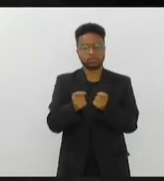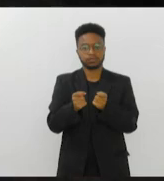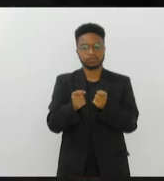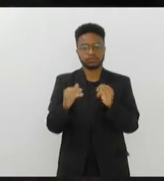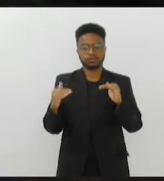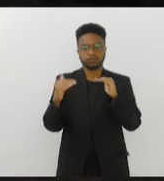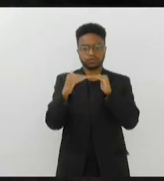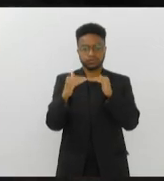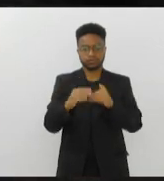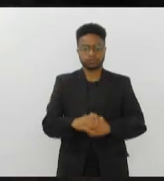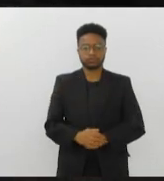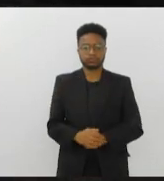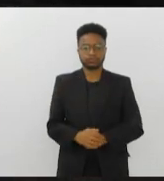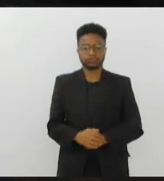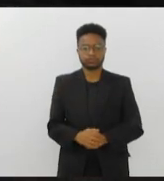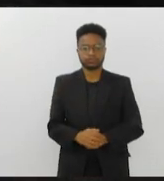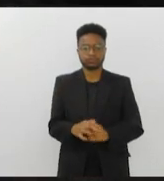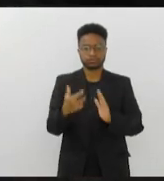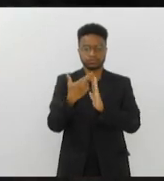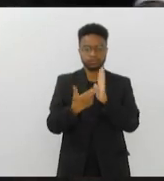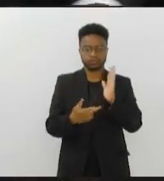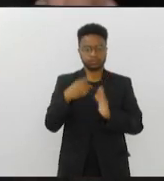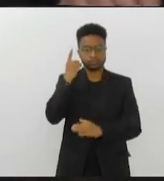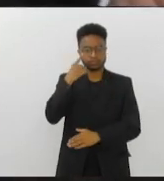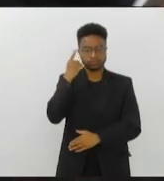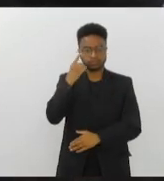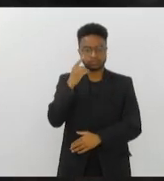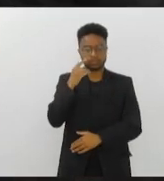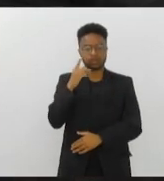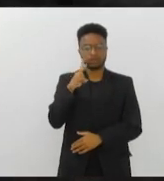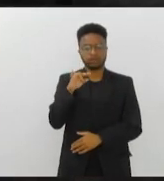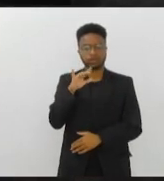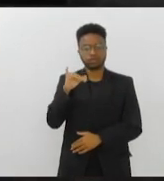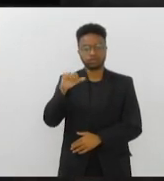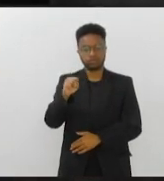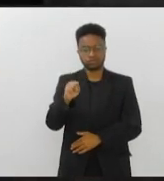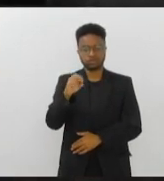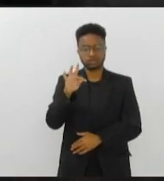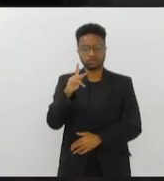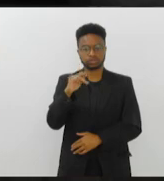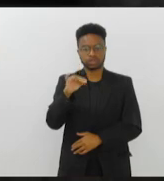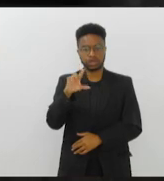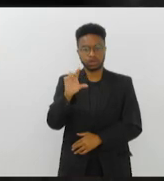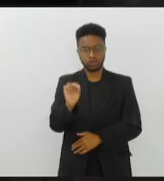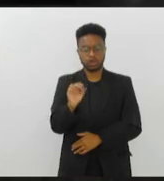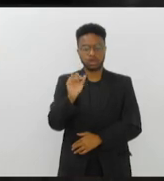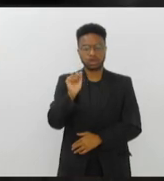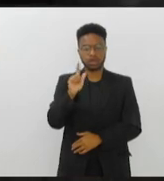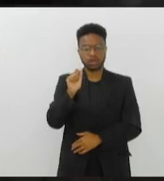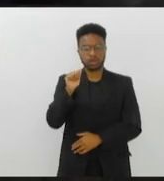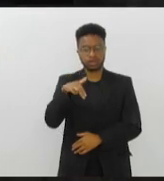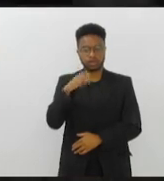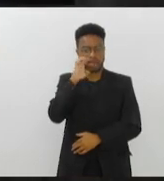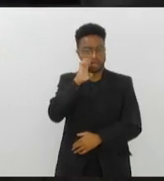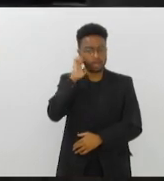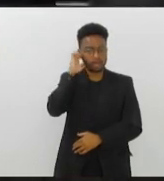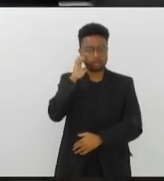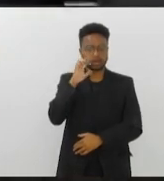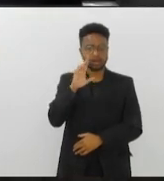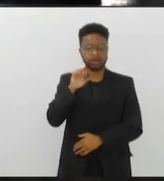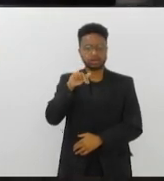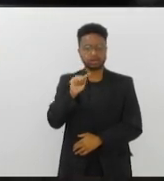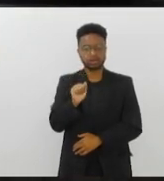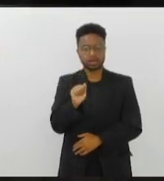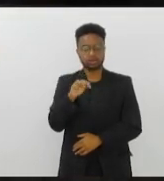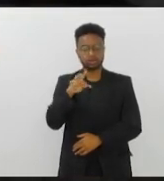Controle, favorável. Relatores, deputados Vinícius Cozzolino, Tiago Rangel, Alan Lopes, Érica Takimoto e Renato